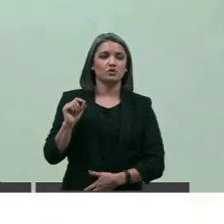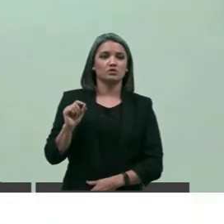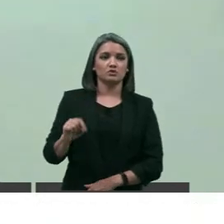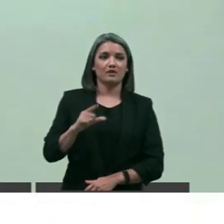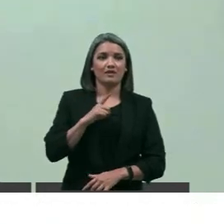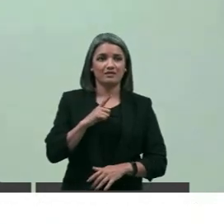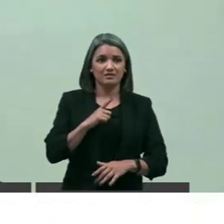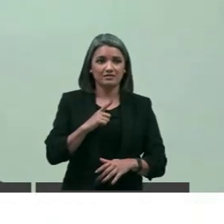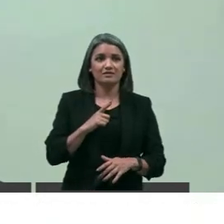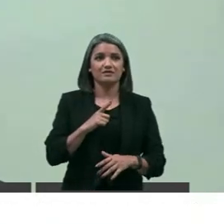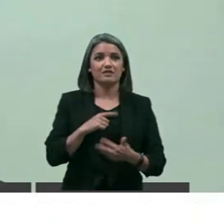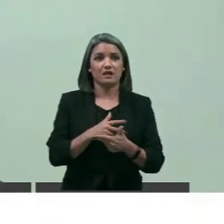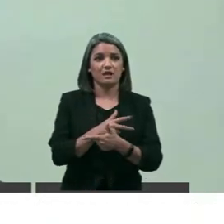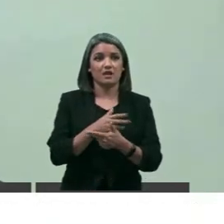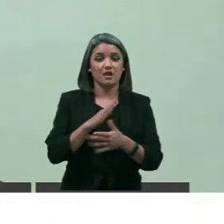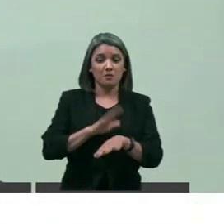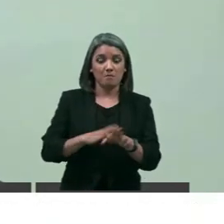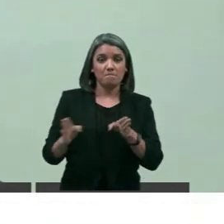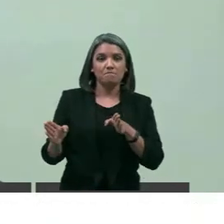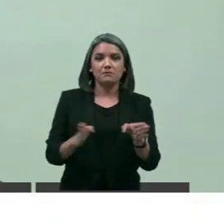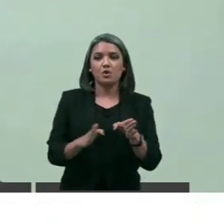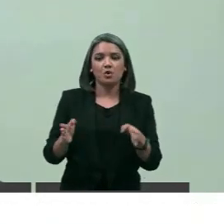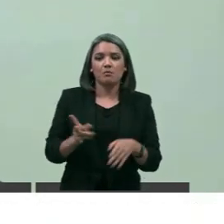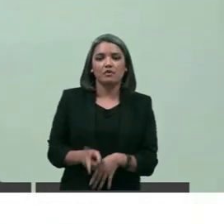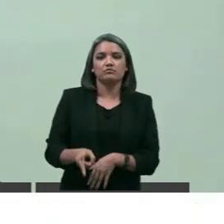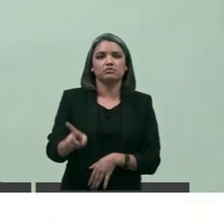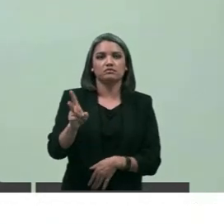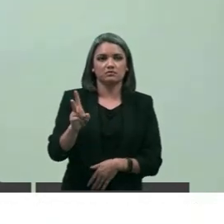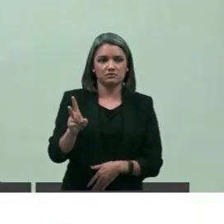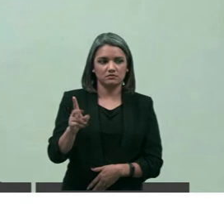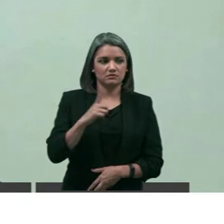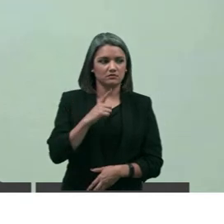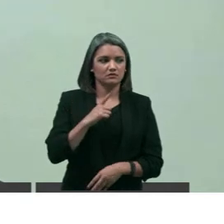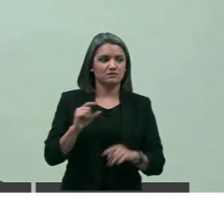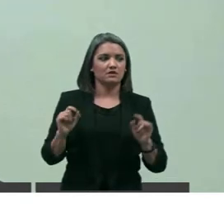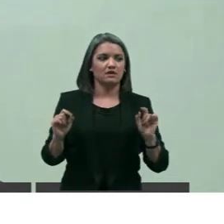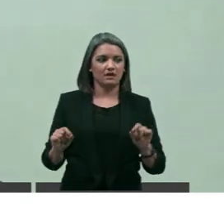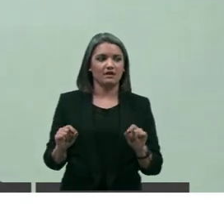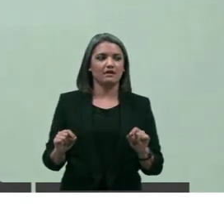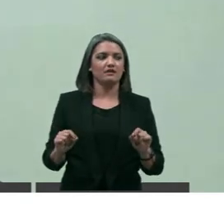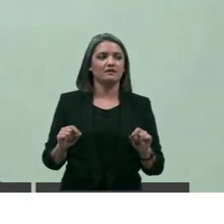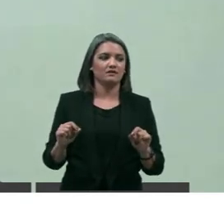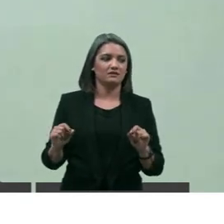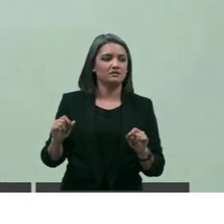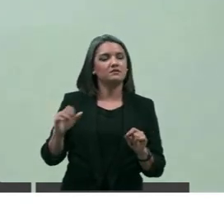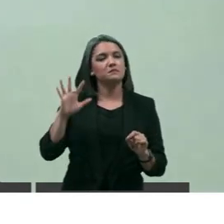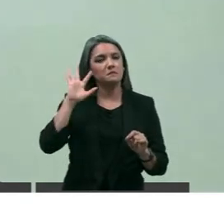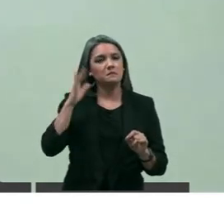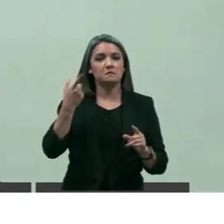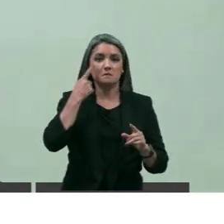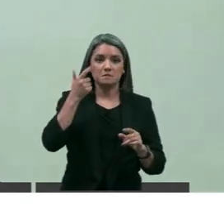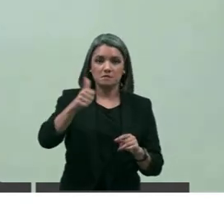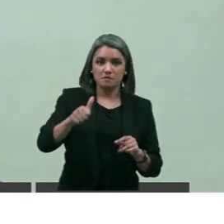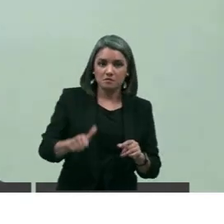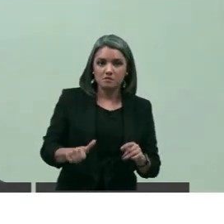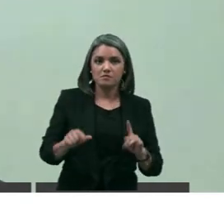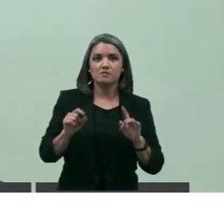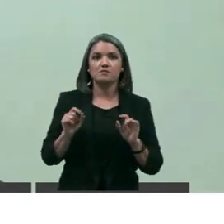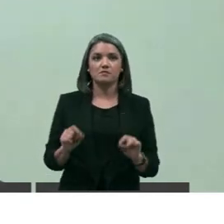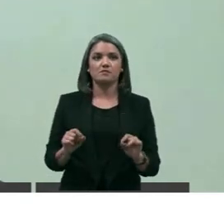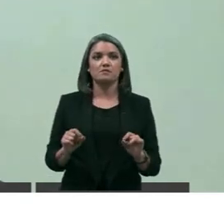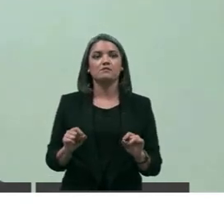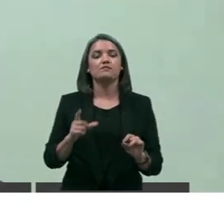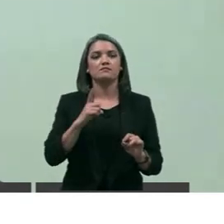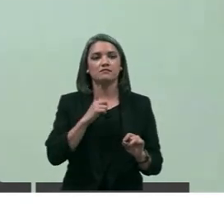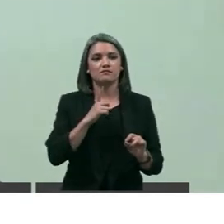prazo indeterminado e a motivação para manutenção da penalidade está sujeita ao exame da subsistência